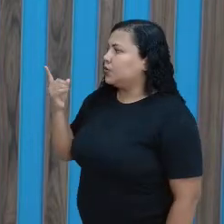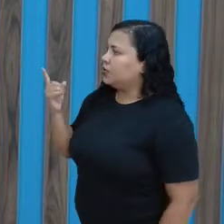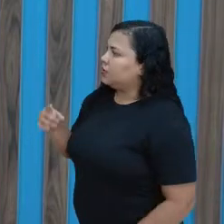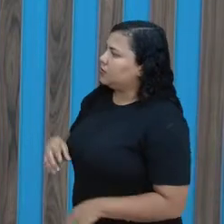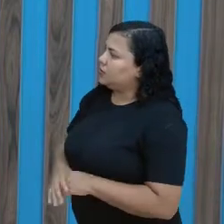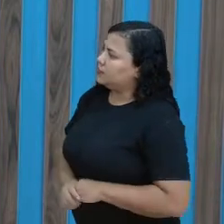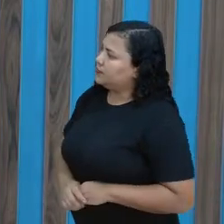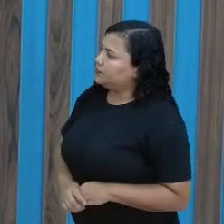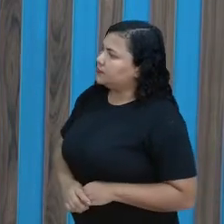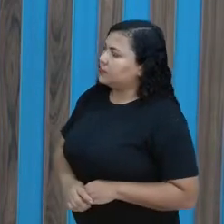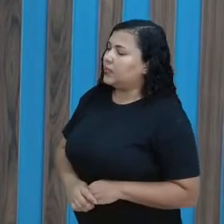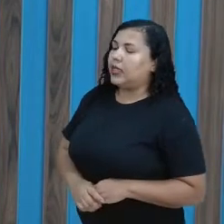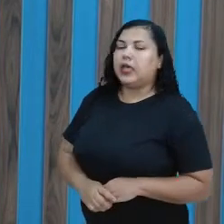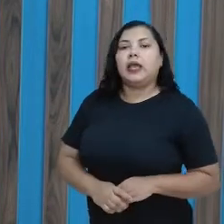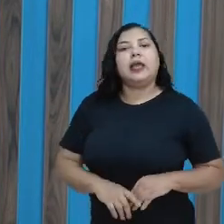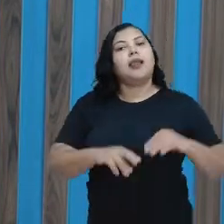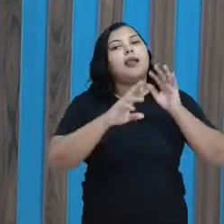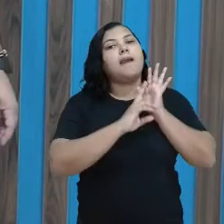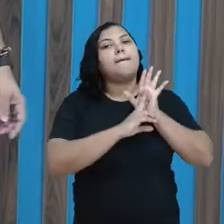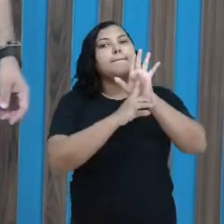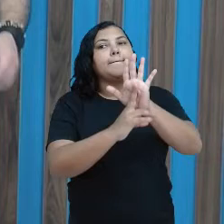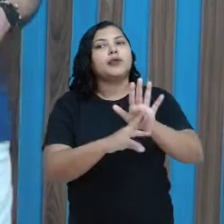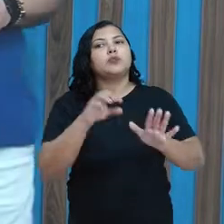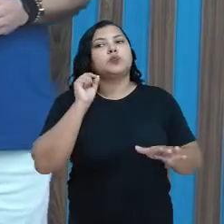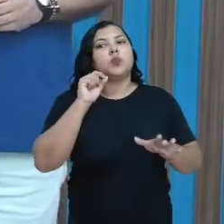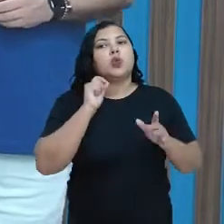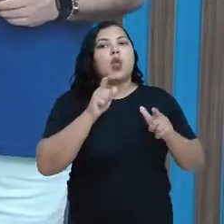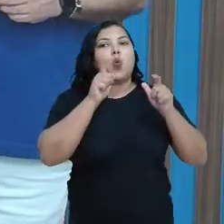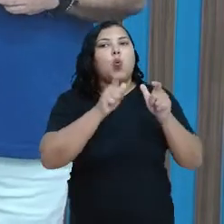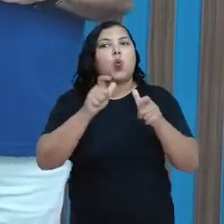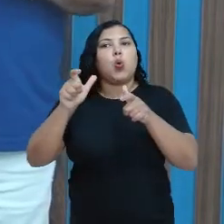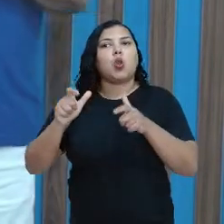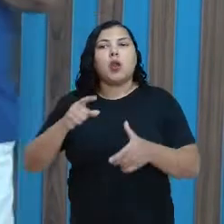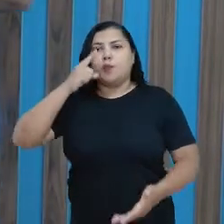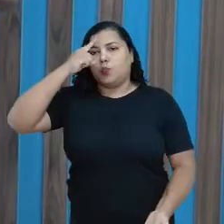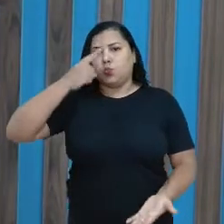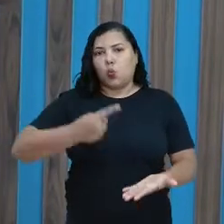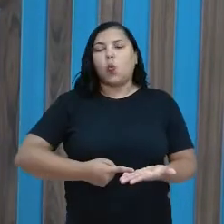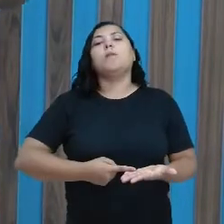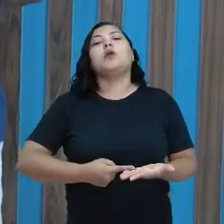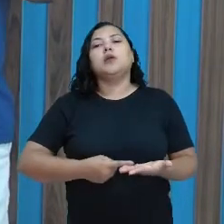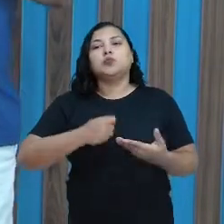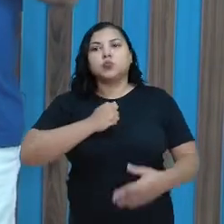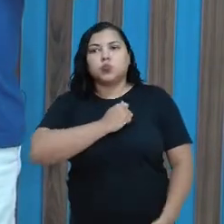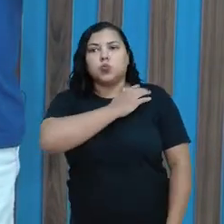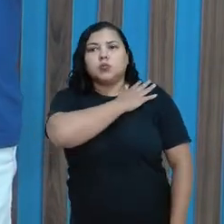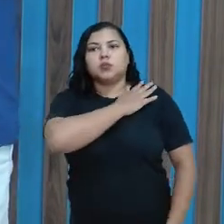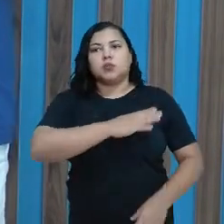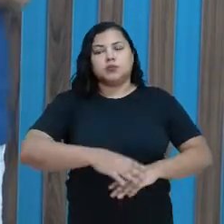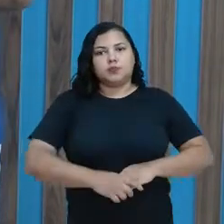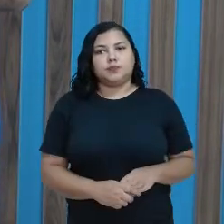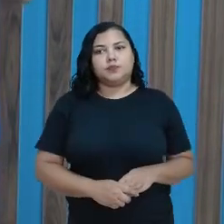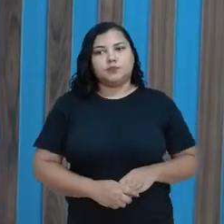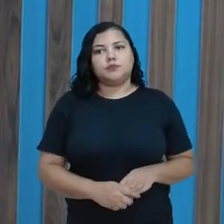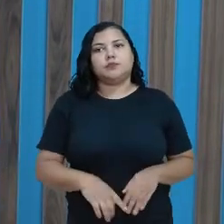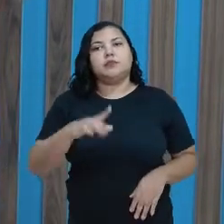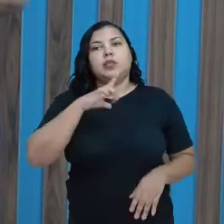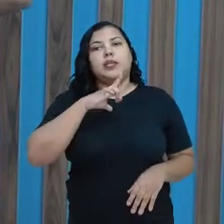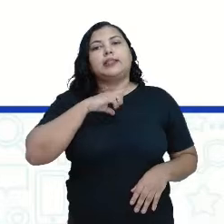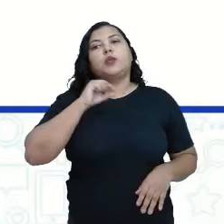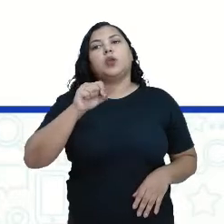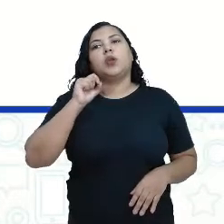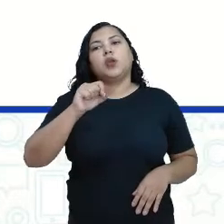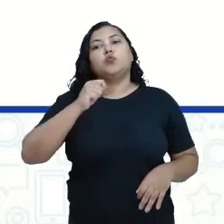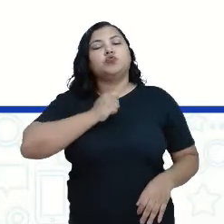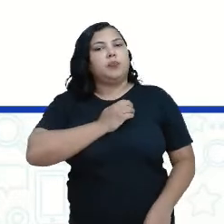construção aqui, ela representa o local de comando do Exército, né? Então, a gente tem os